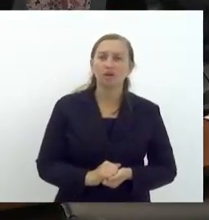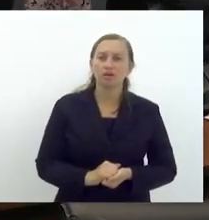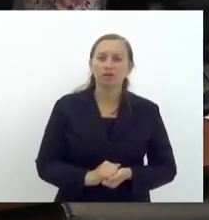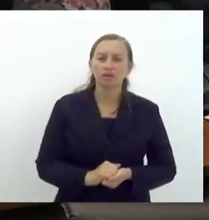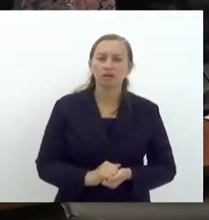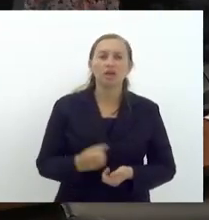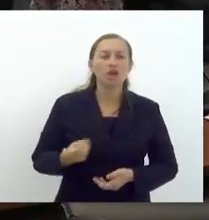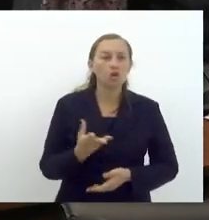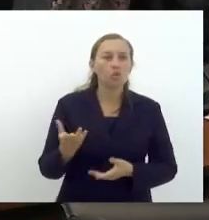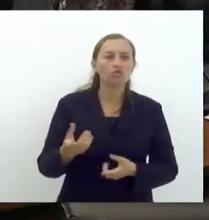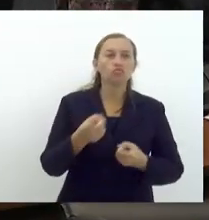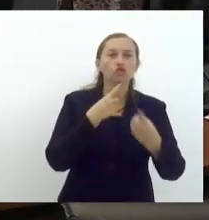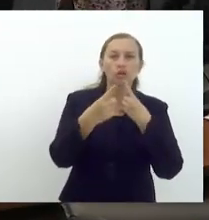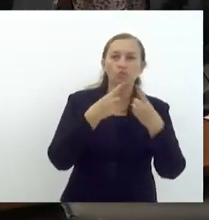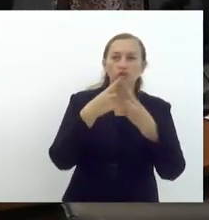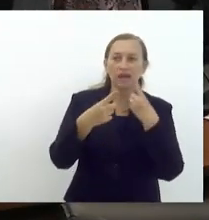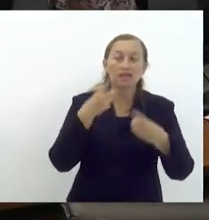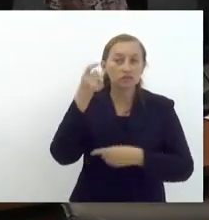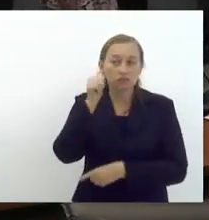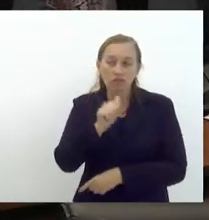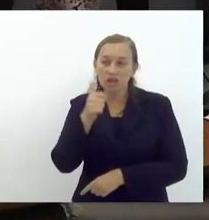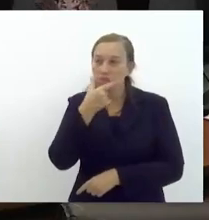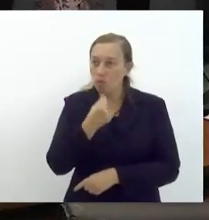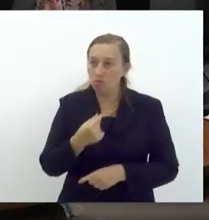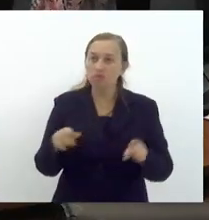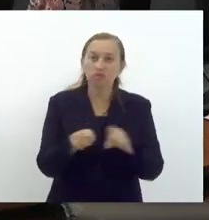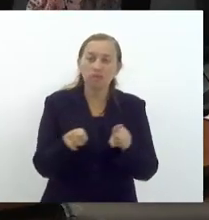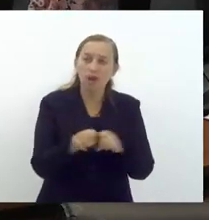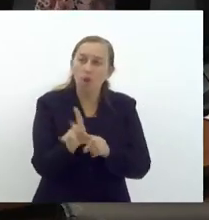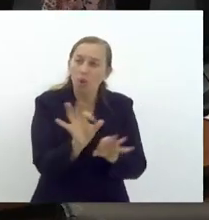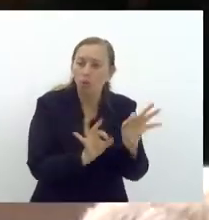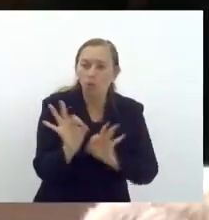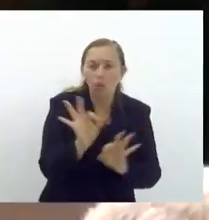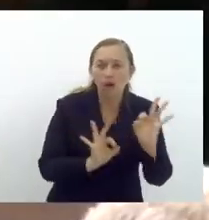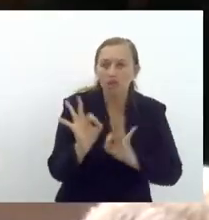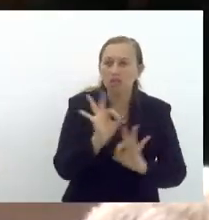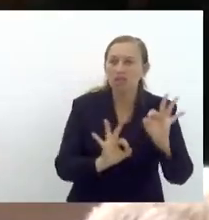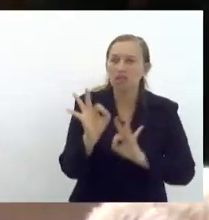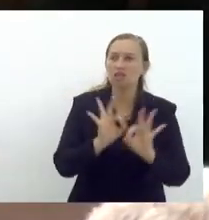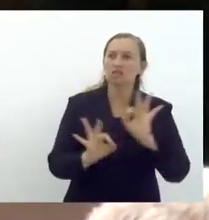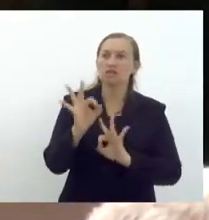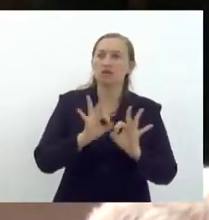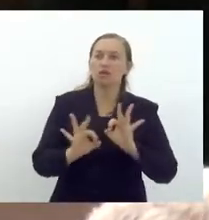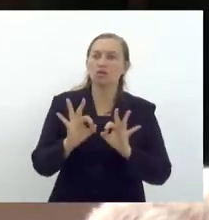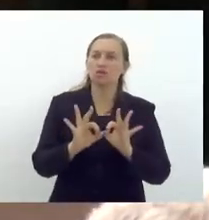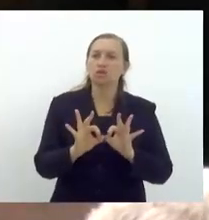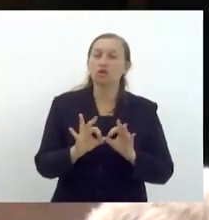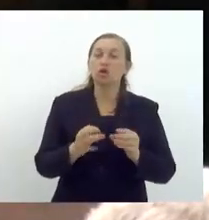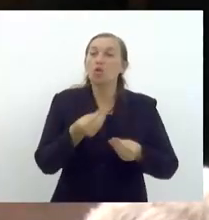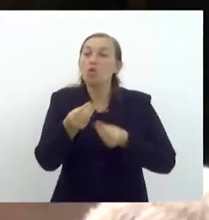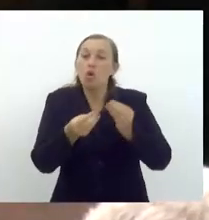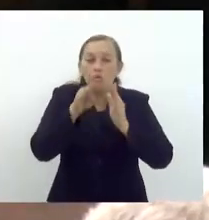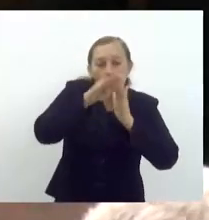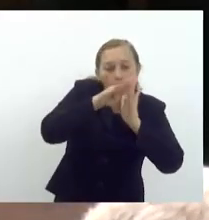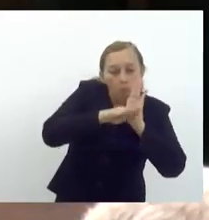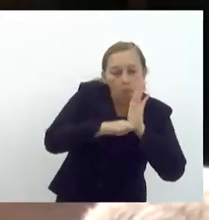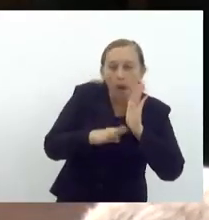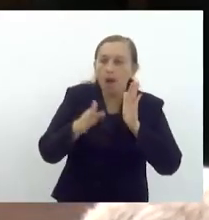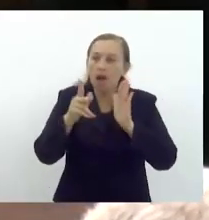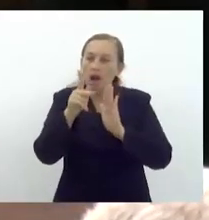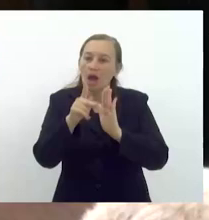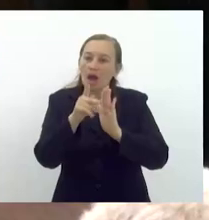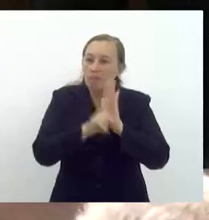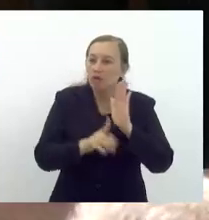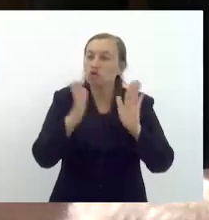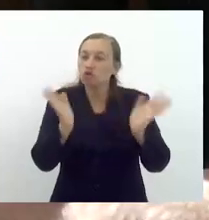os deputados e as deputados também organizam aí a forma que a gente vai tratar a pauta de hoje eu gostaria